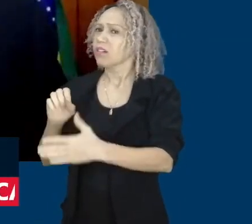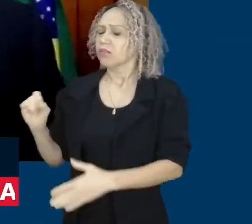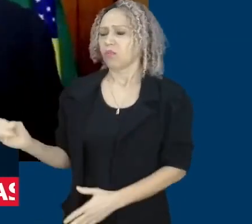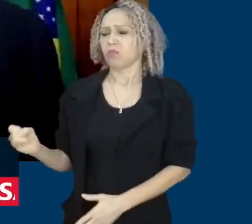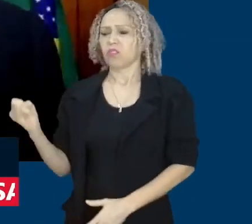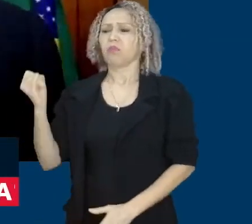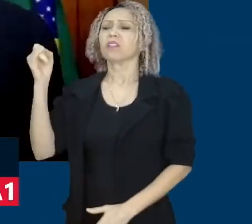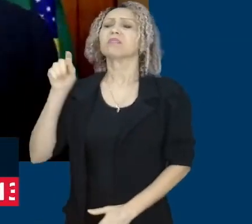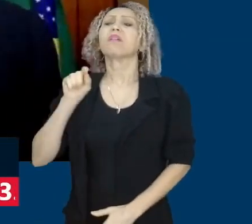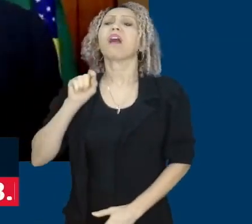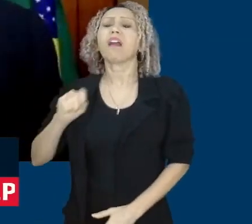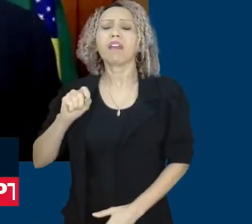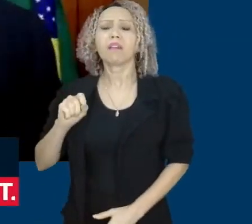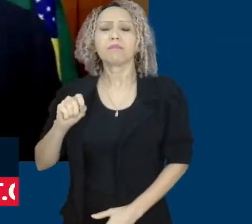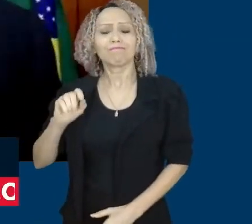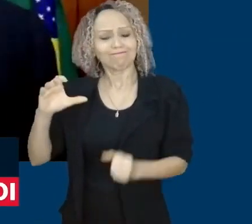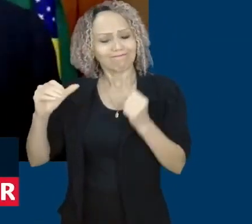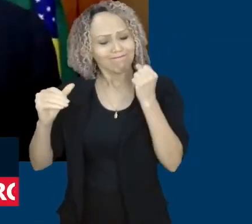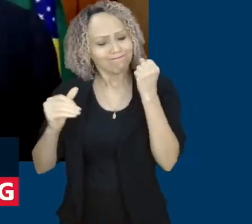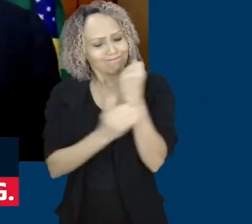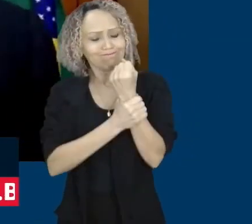importantes para garantir